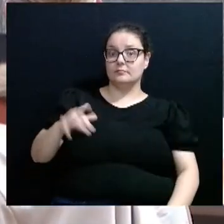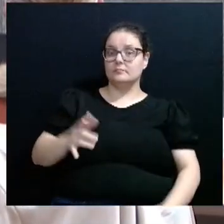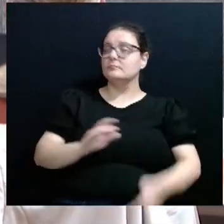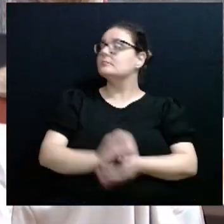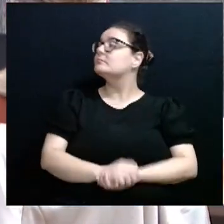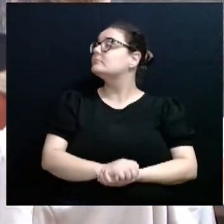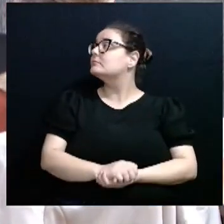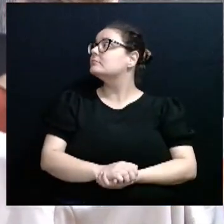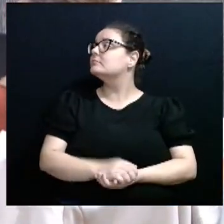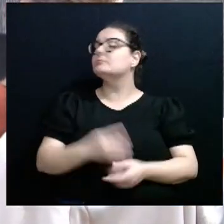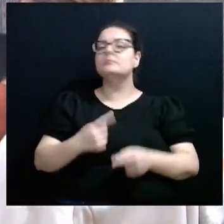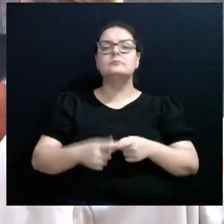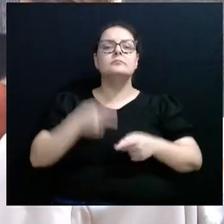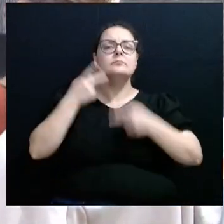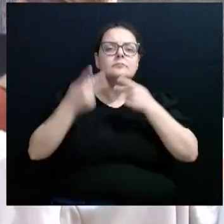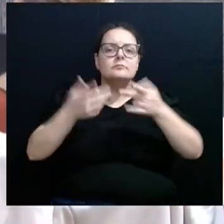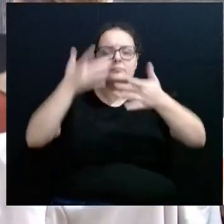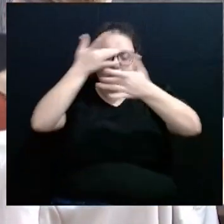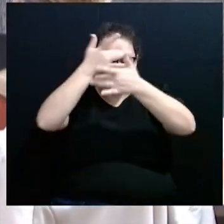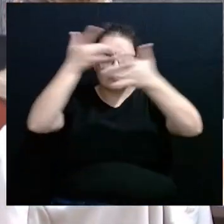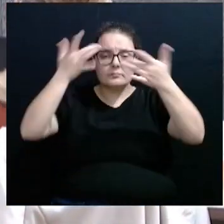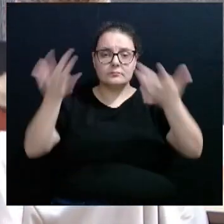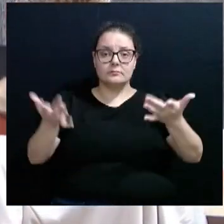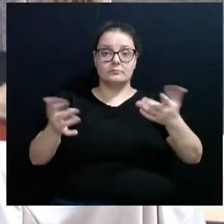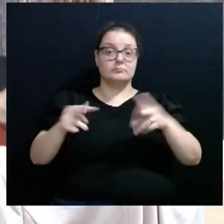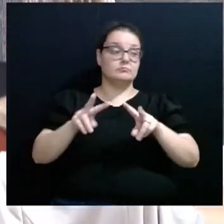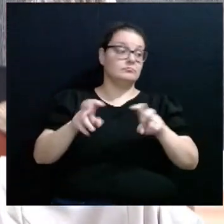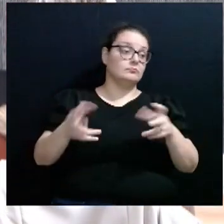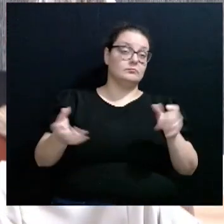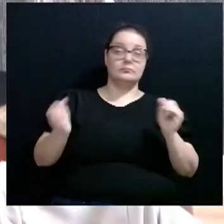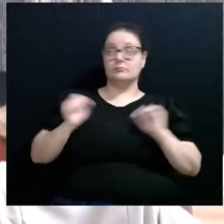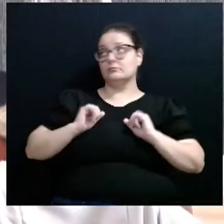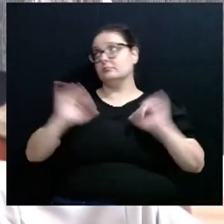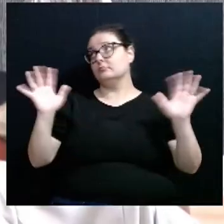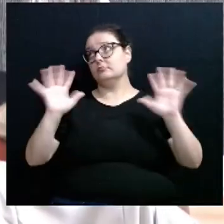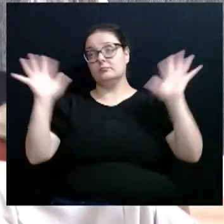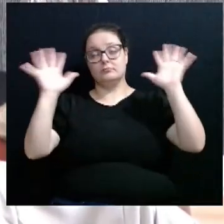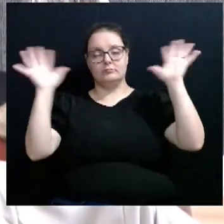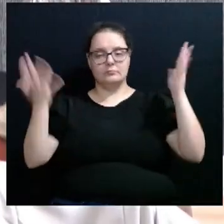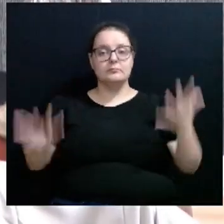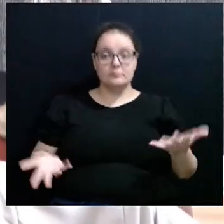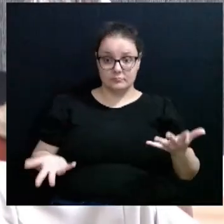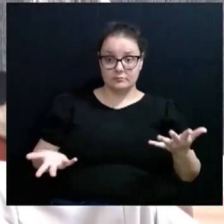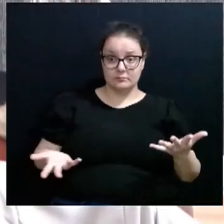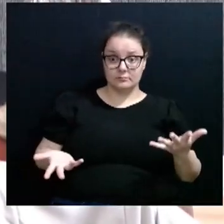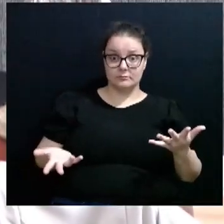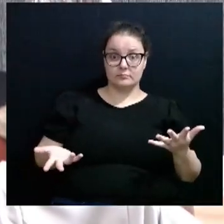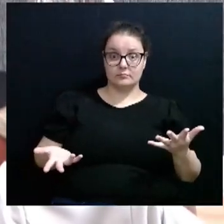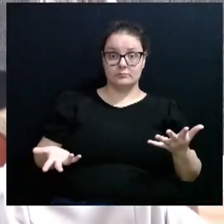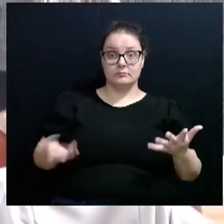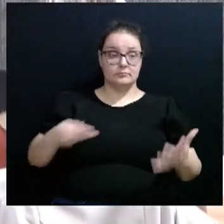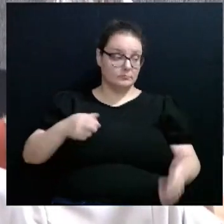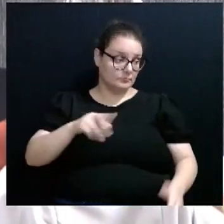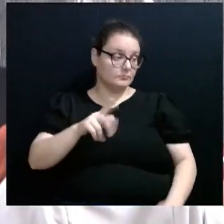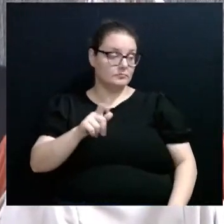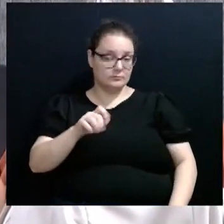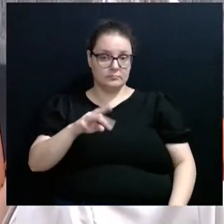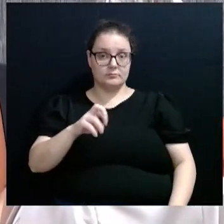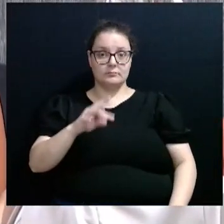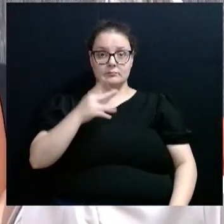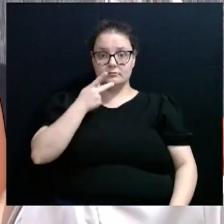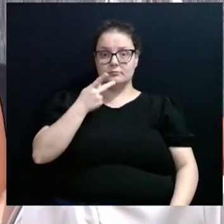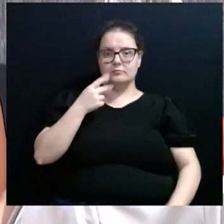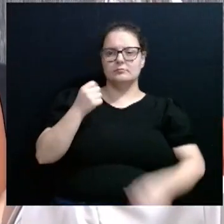saúde mental? E atualmente é um tema que está muito em alta, A Margarete mesmo falou, há alguns anos atrás, alguns pensassem